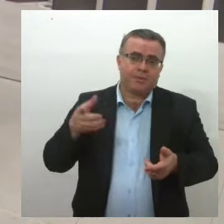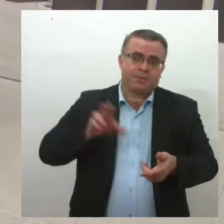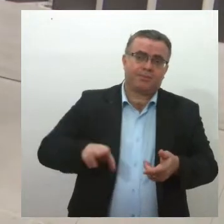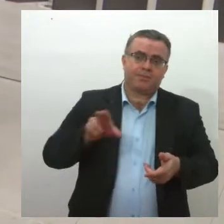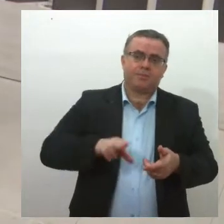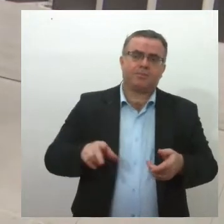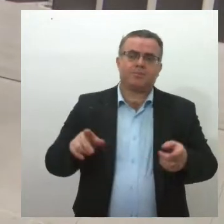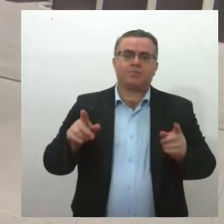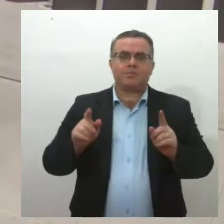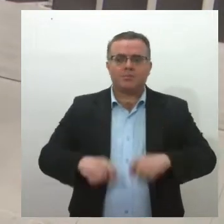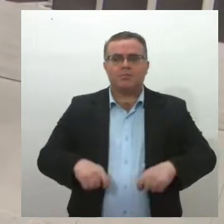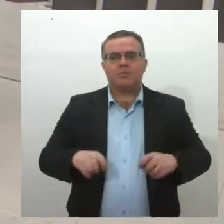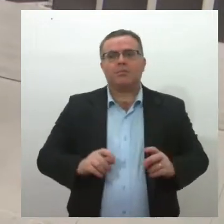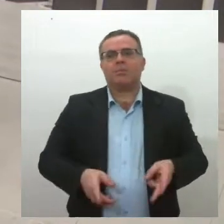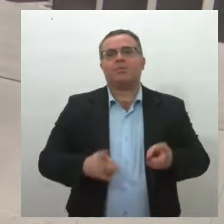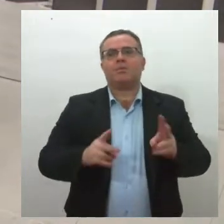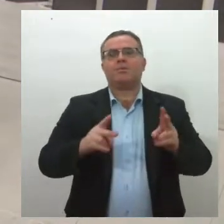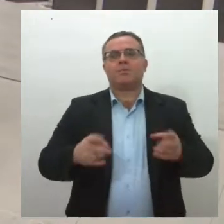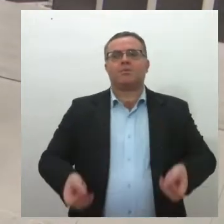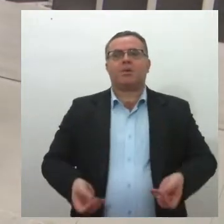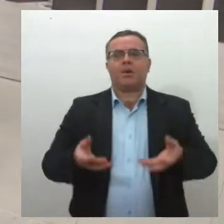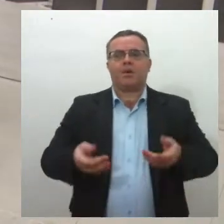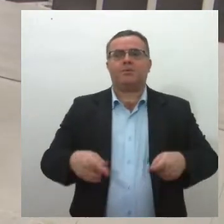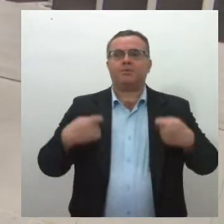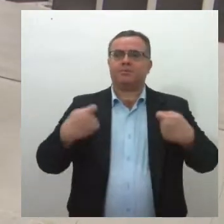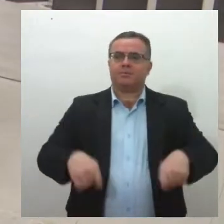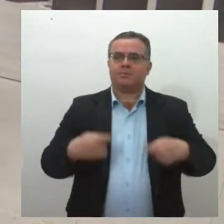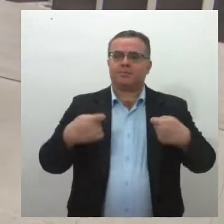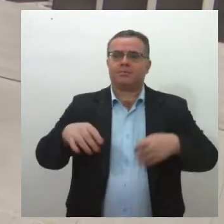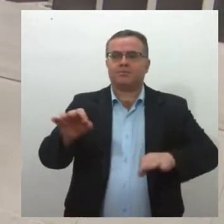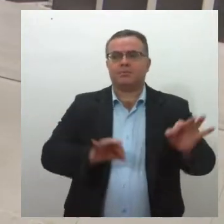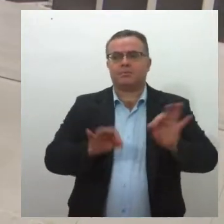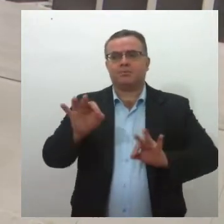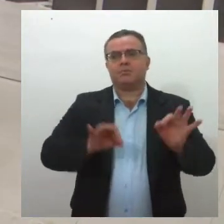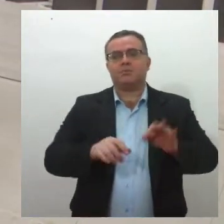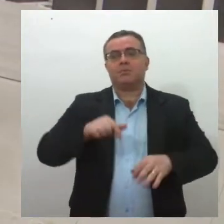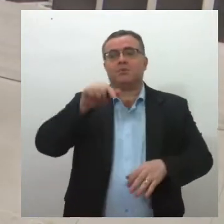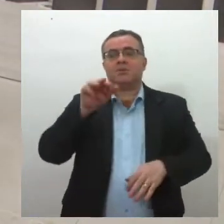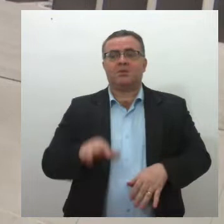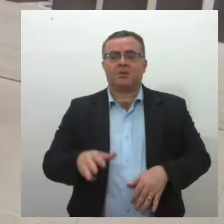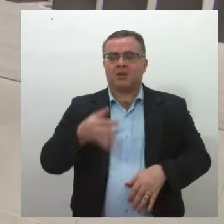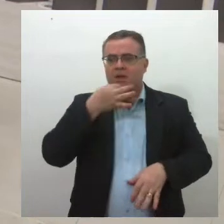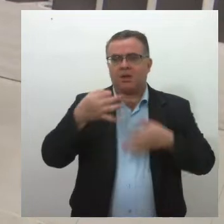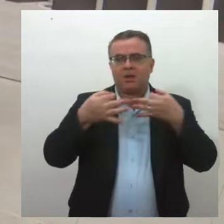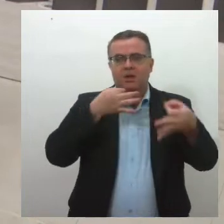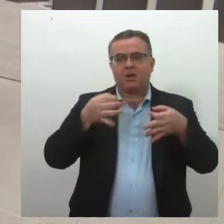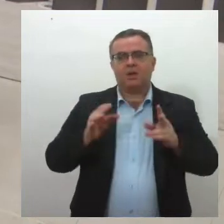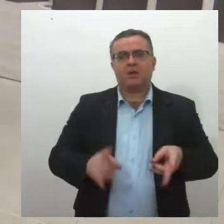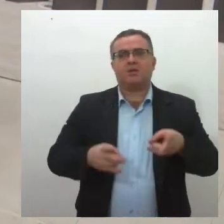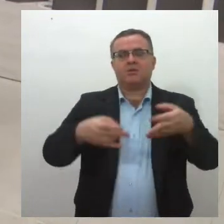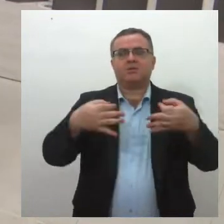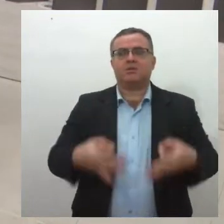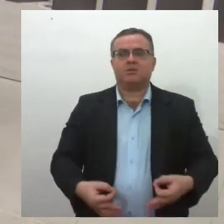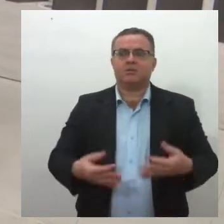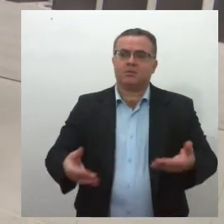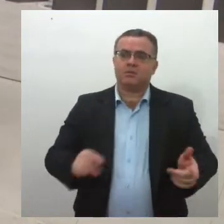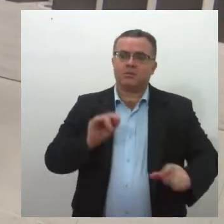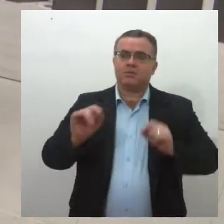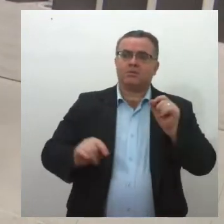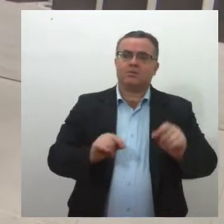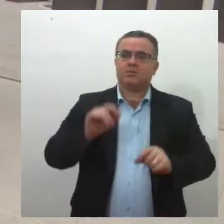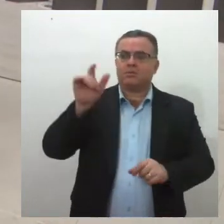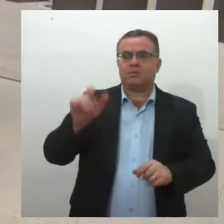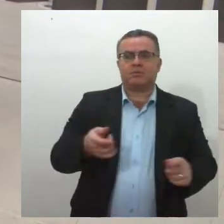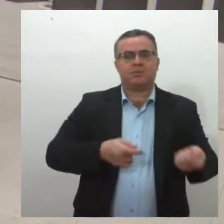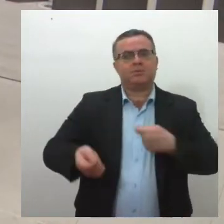potencializar o consumo, essas despesas precisam ser planejadas. E quem traz as dicas de como gastar de forma consciente é o economista